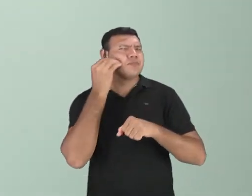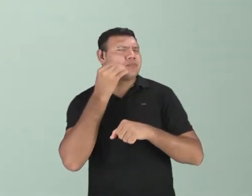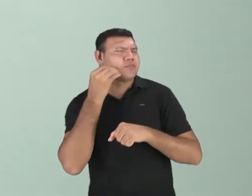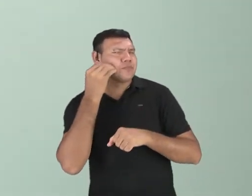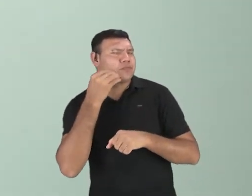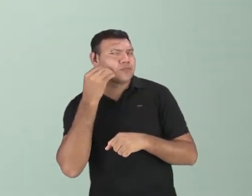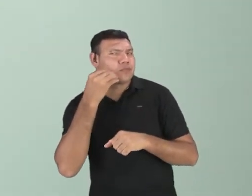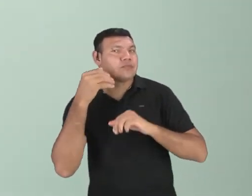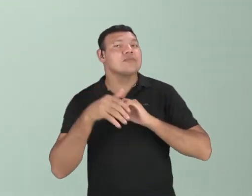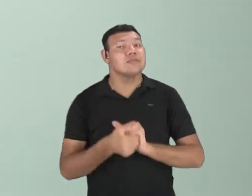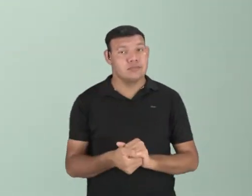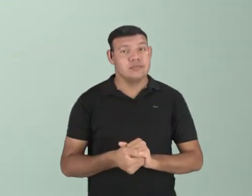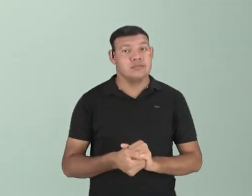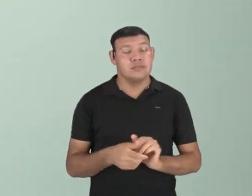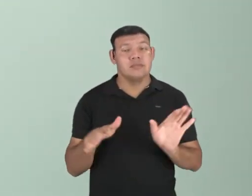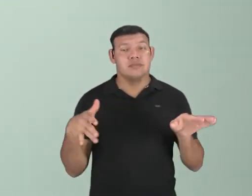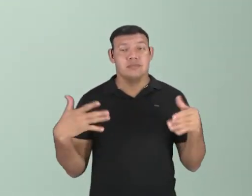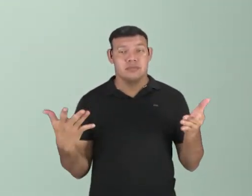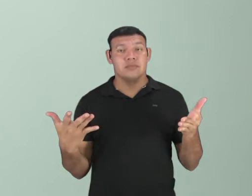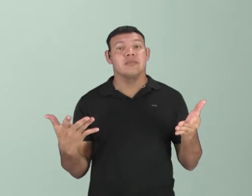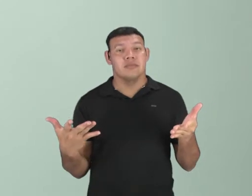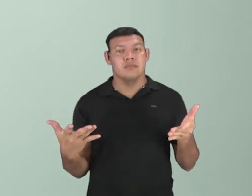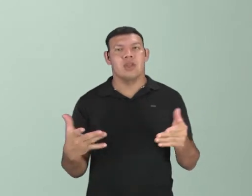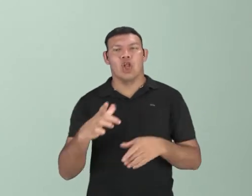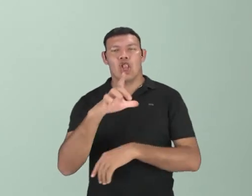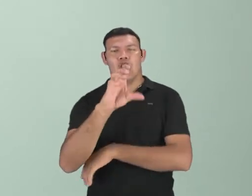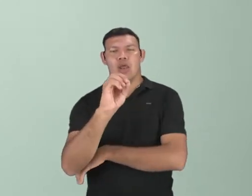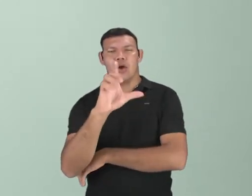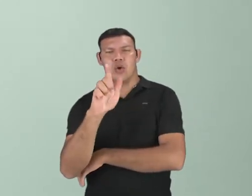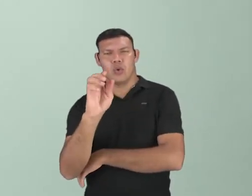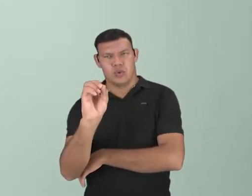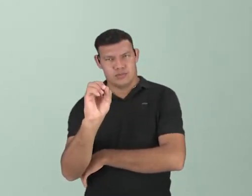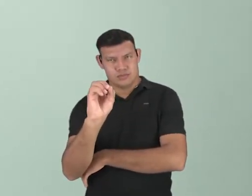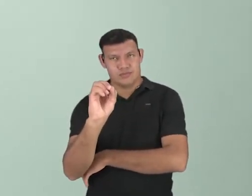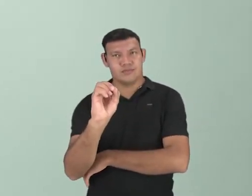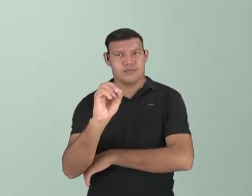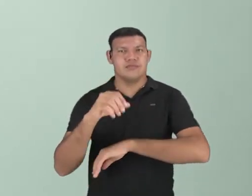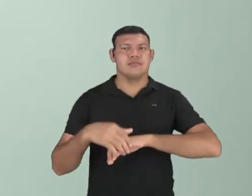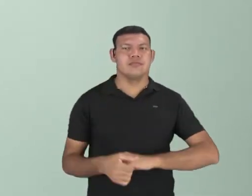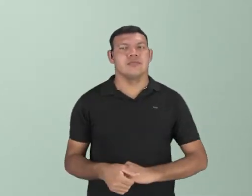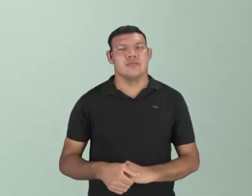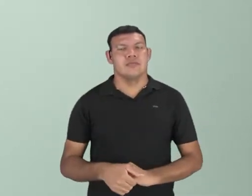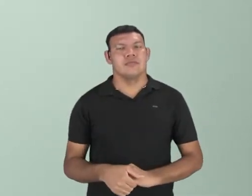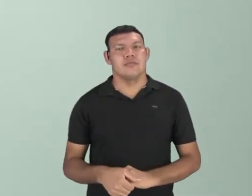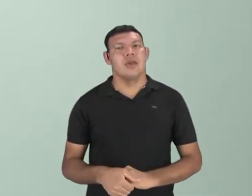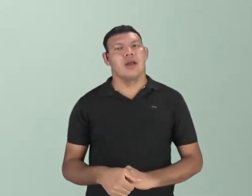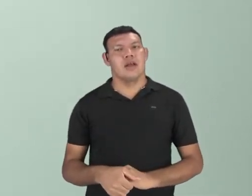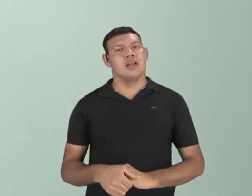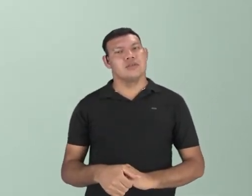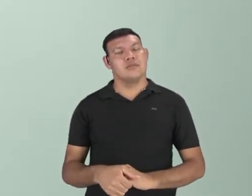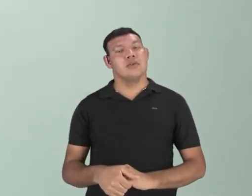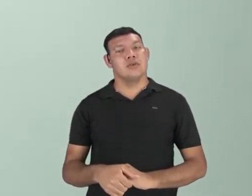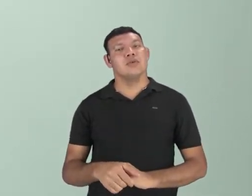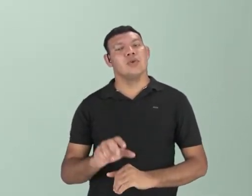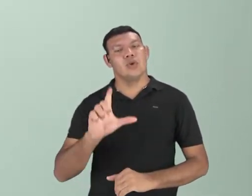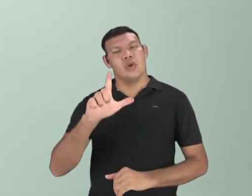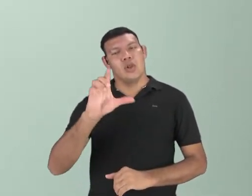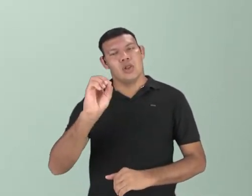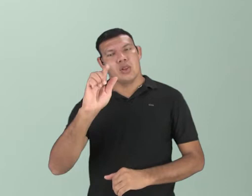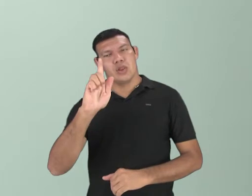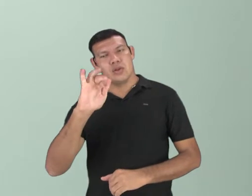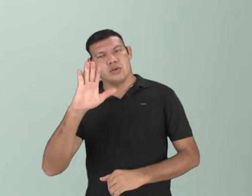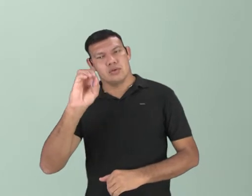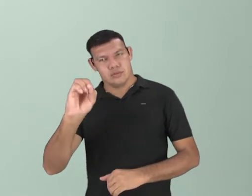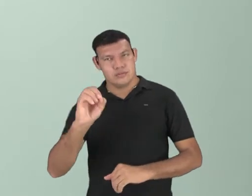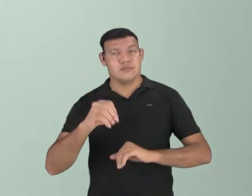aí novamente o logos, né? O logos, né? Ou seja, a lógica, né? O conhecimento lógico.